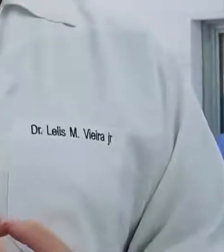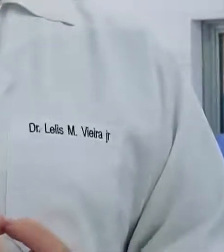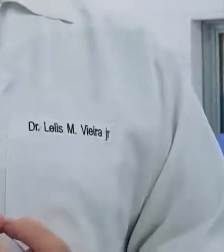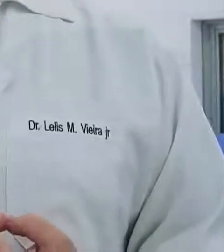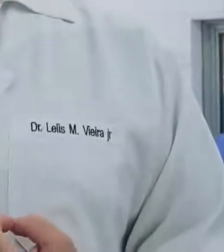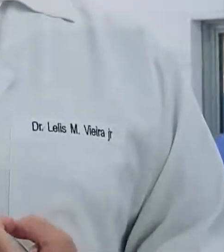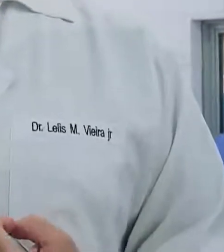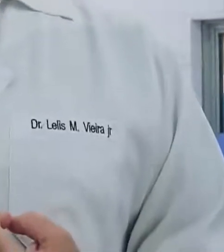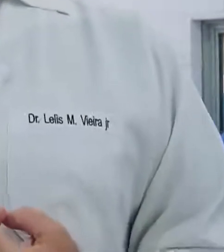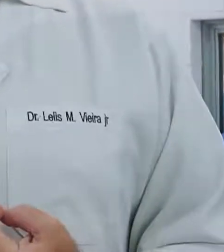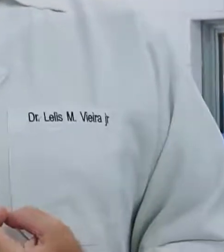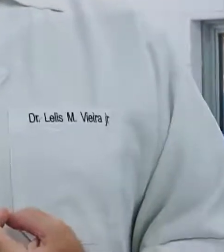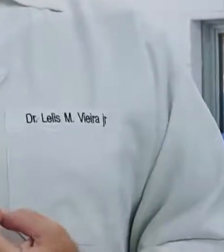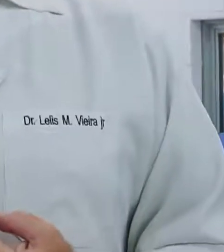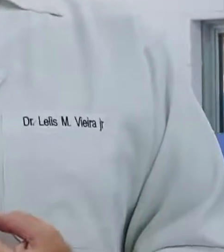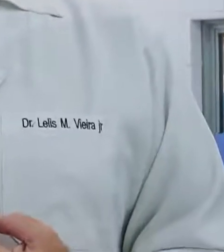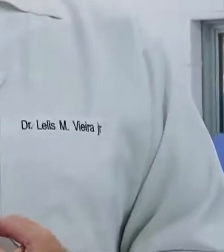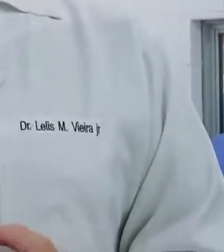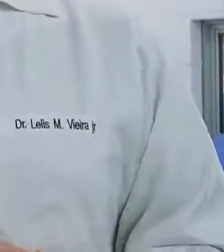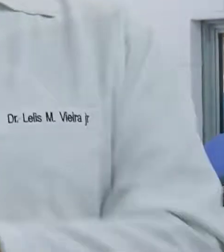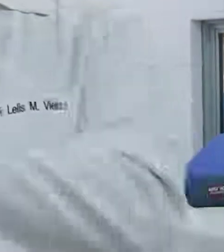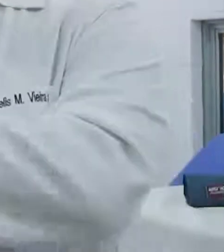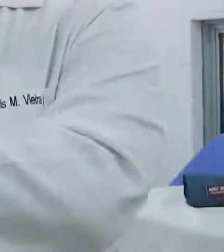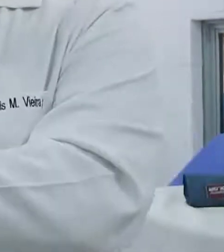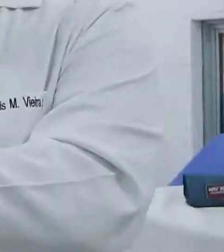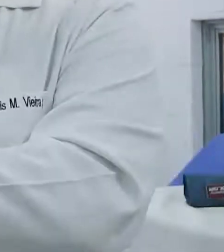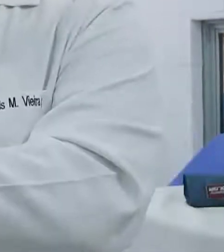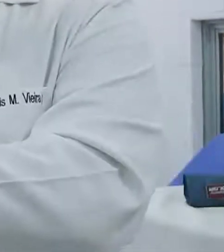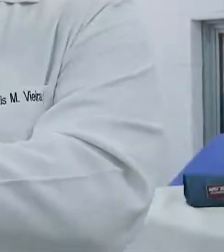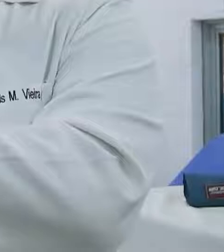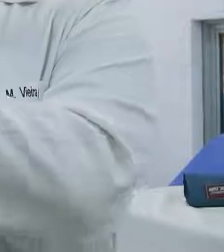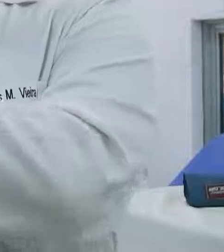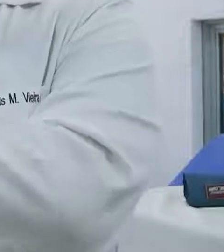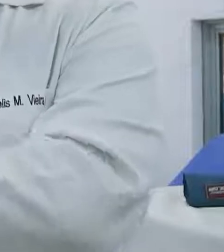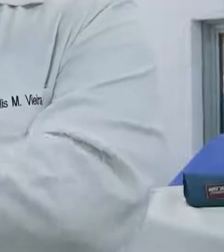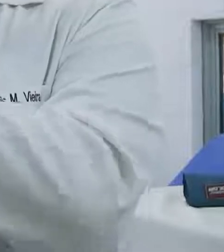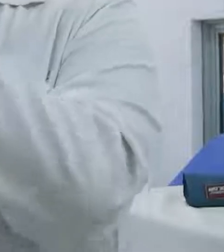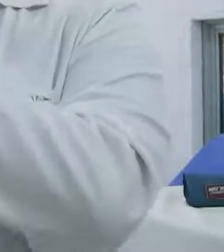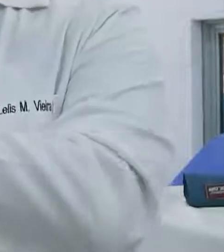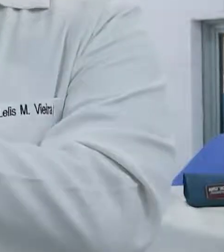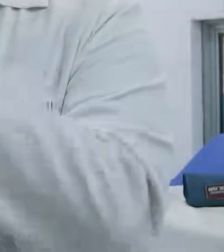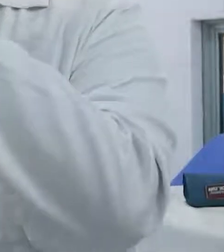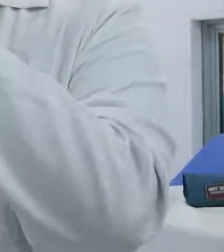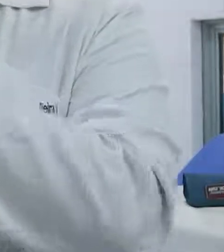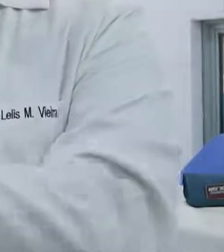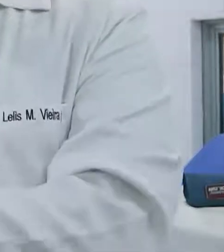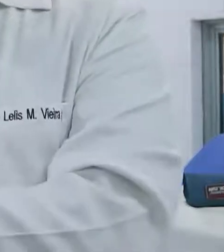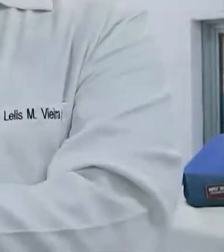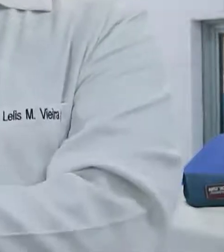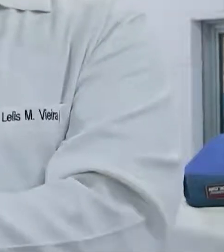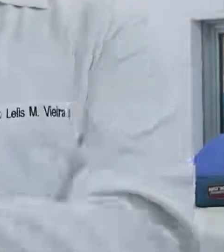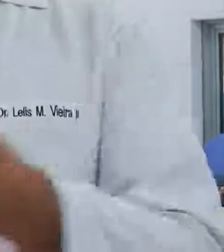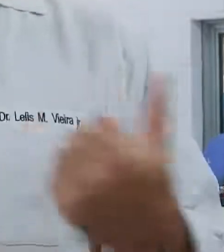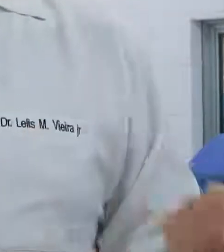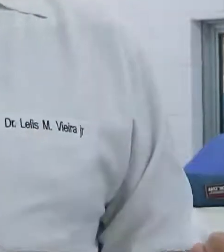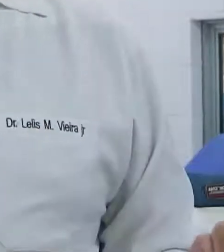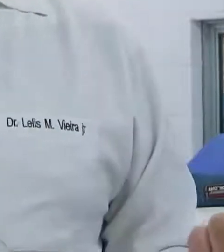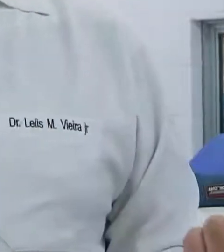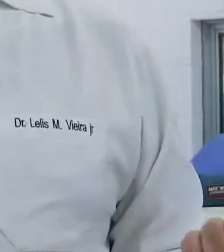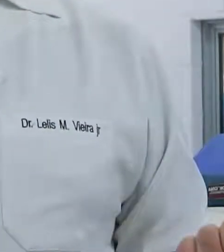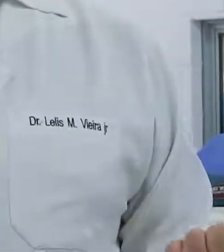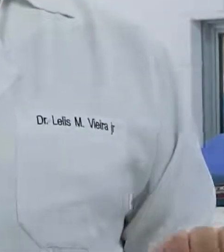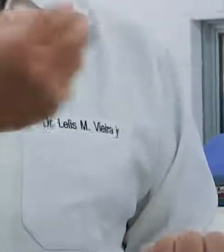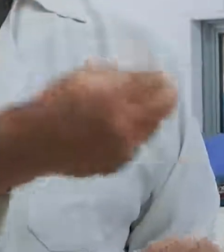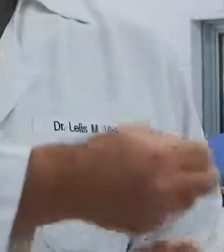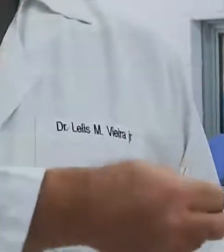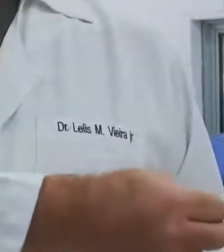Se você der um RH positivo, existe o RH, existe aquela característica considerada RH. Para alguém que